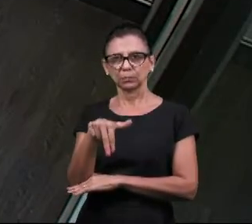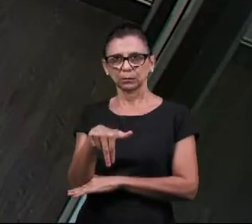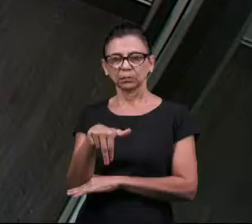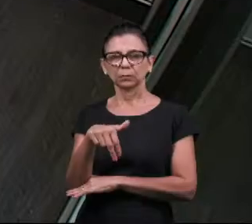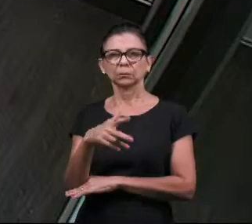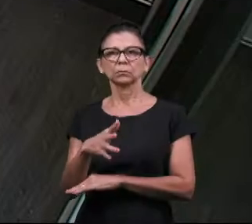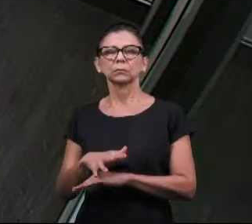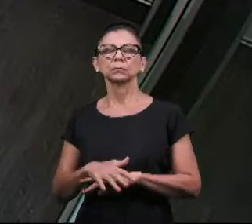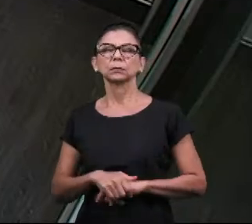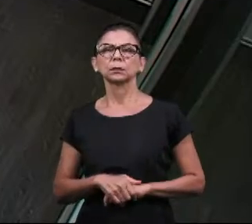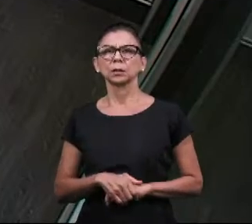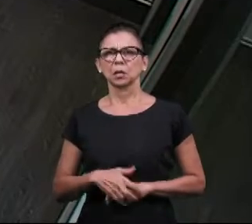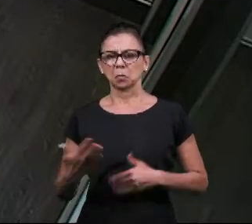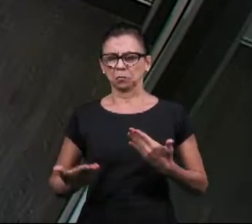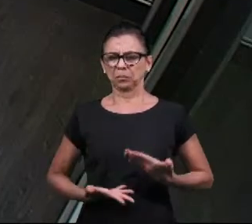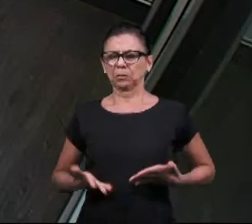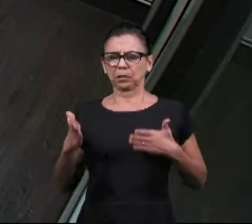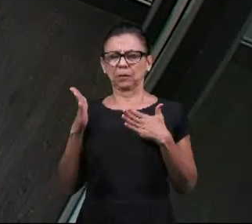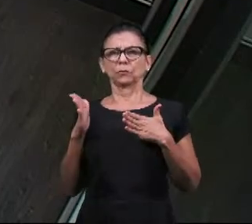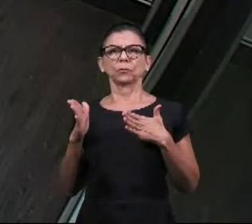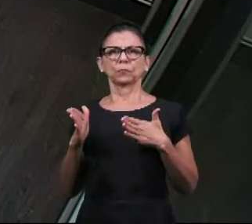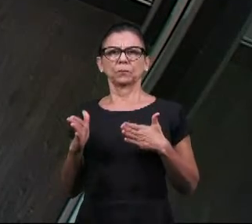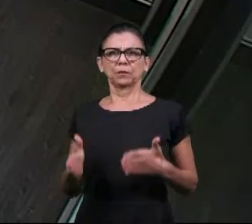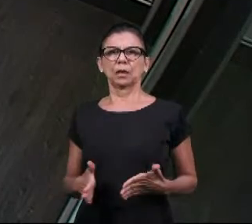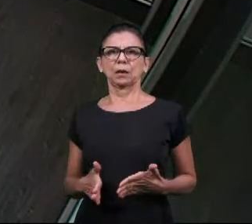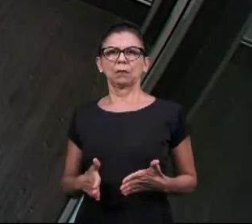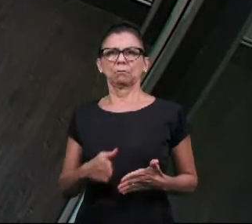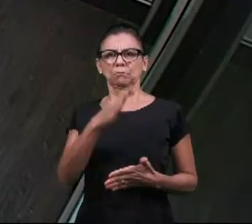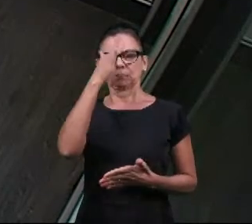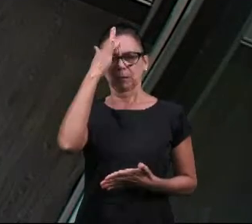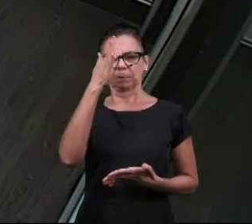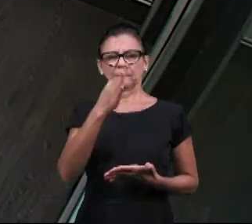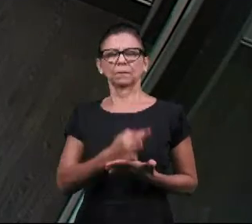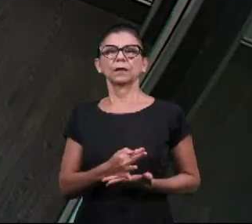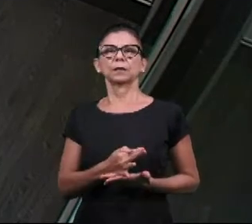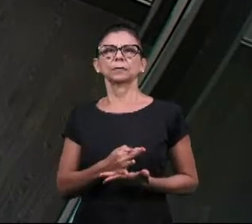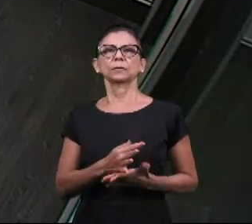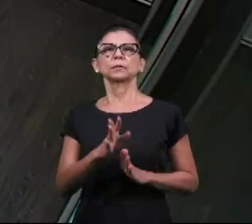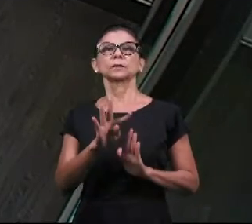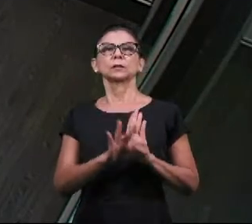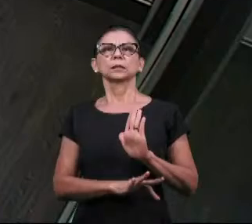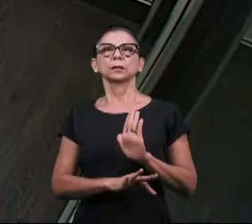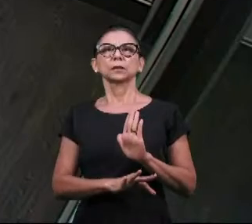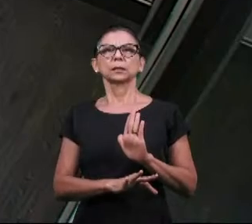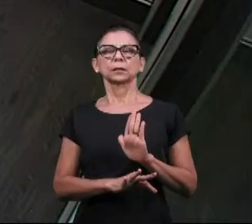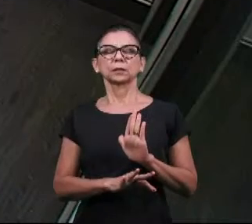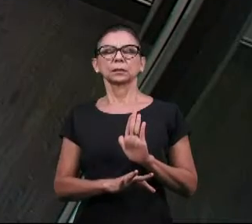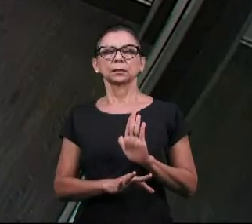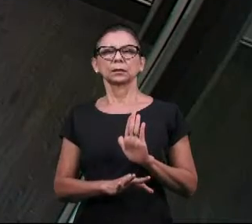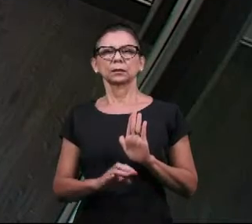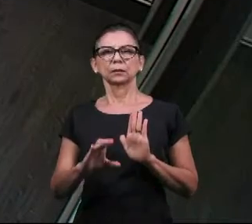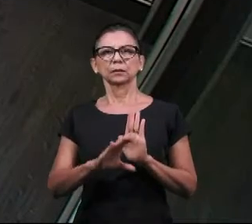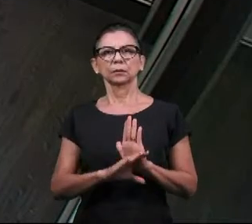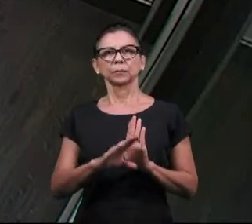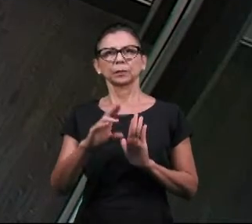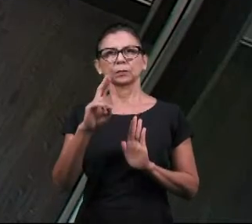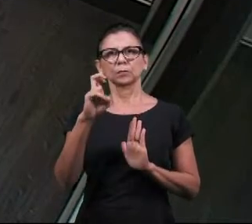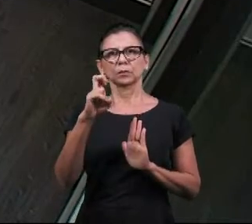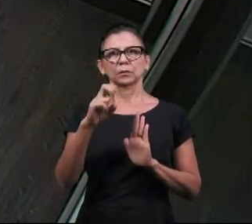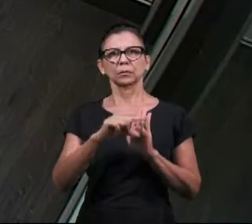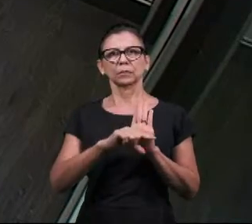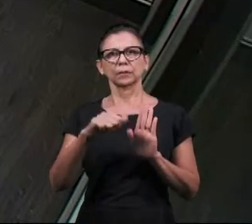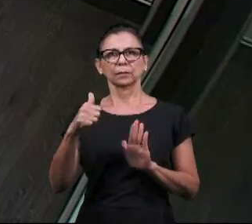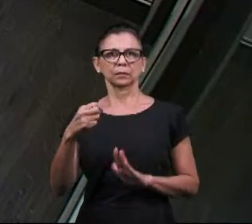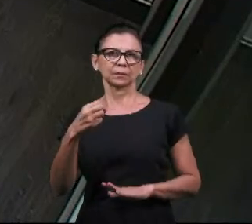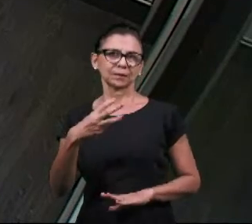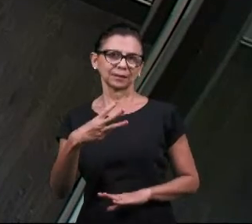né, pela preservação da fé. Qual o texto seria? Daniel 5, verso 13. Verso 13.